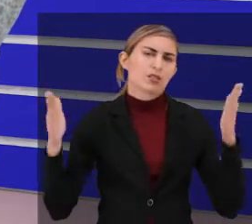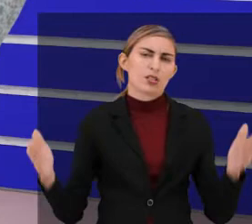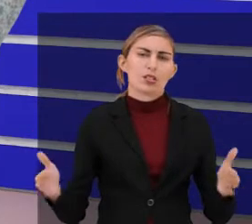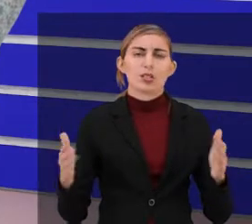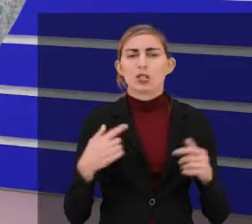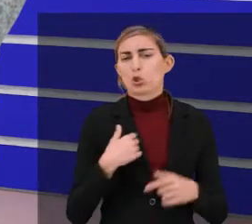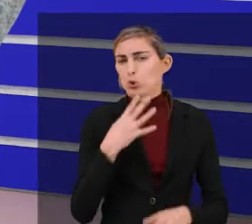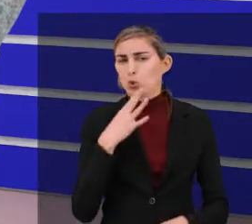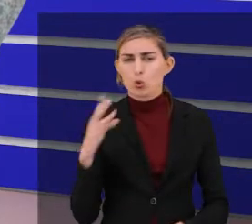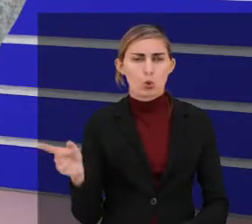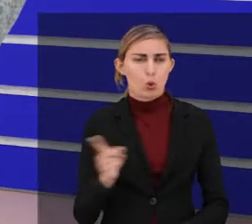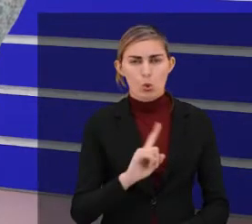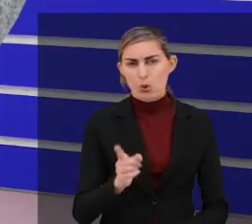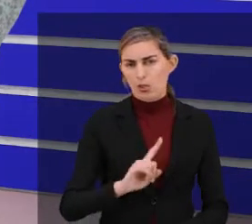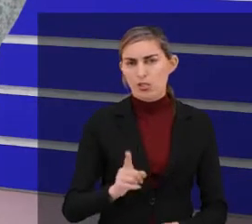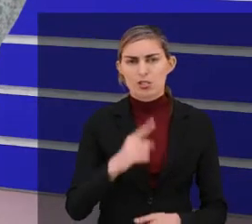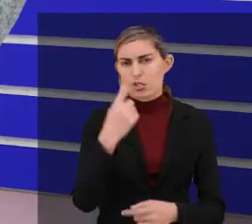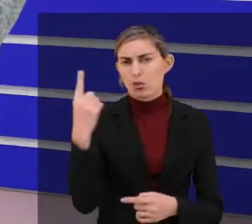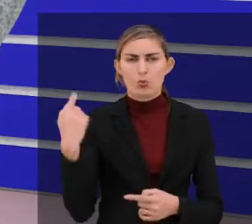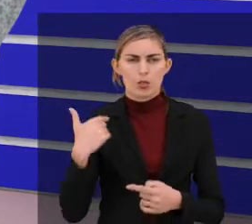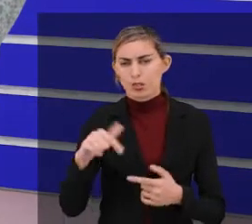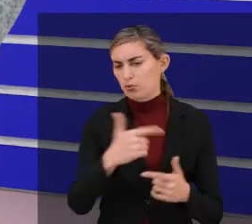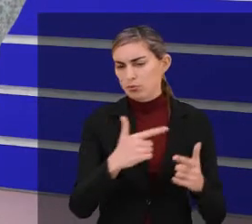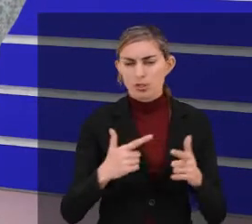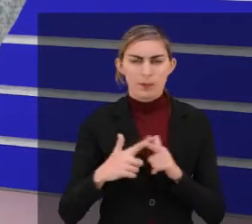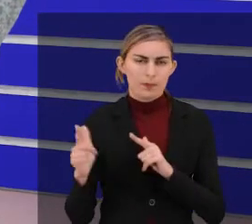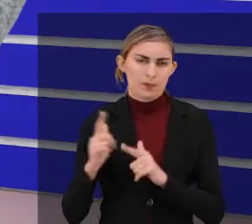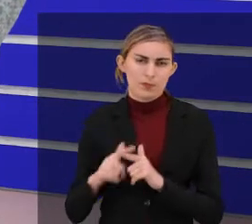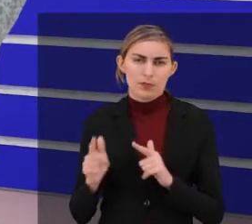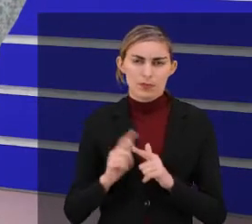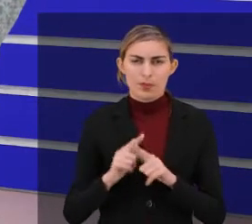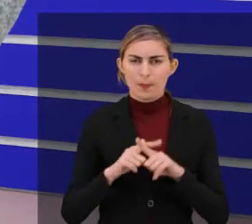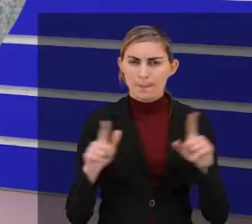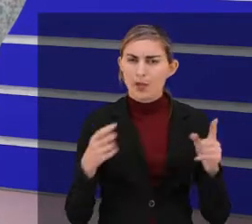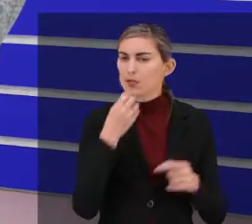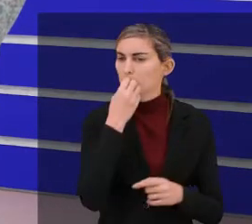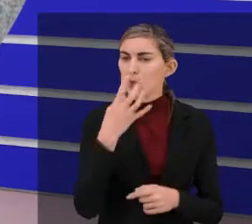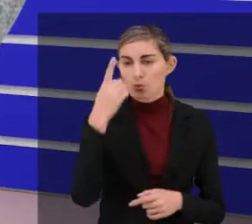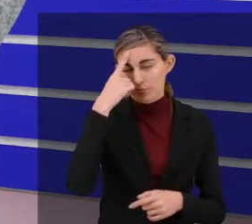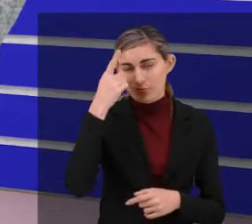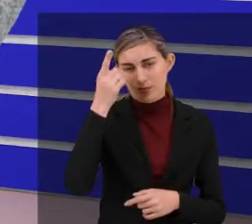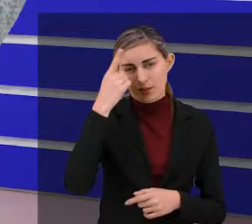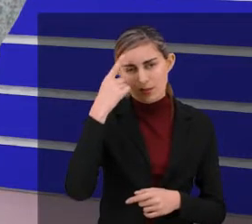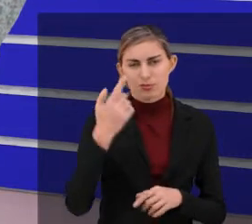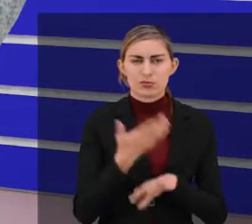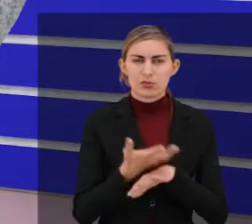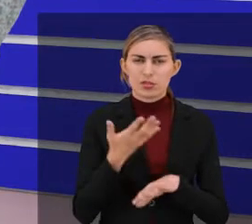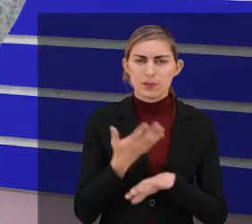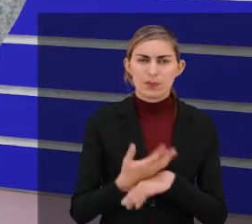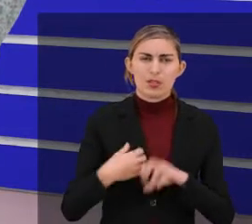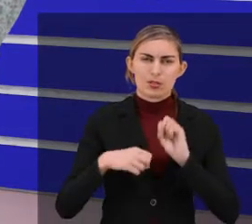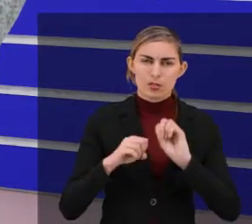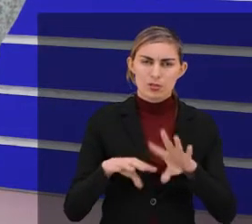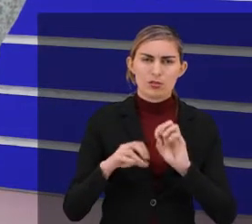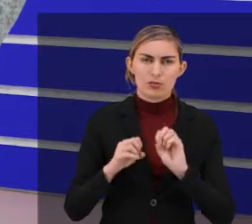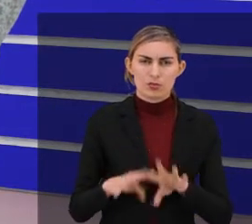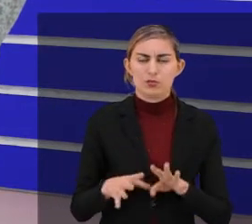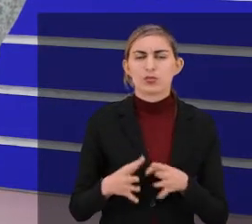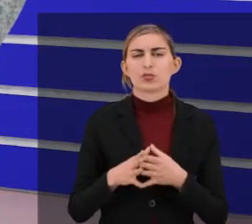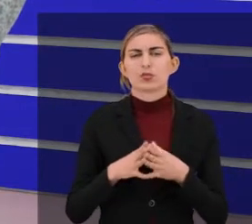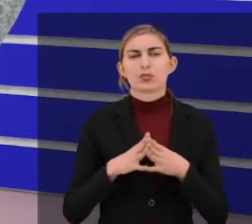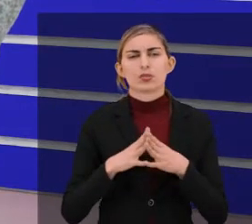não conheço nenhuma que não tenha conflito. Mas há que se ter bom senso, há que se ter educação, há que